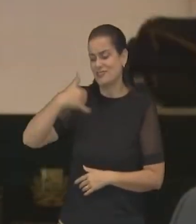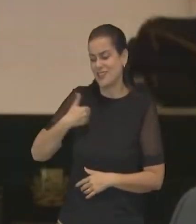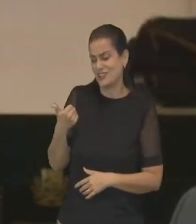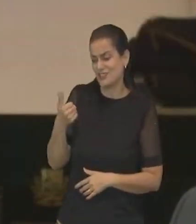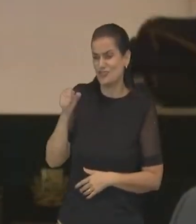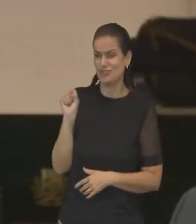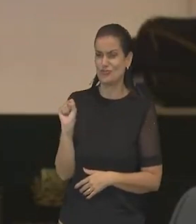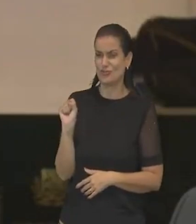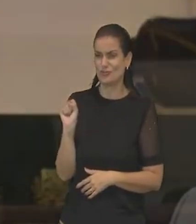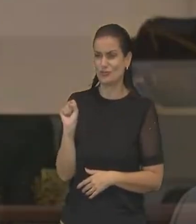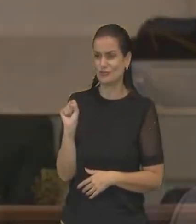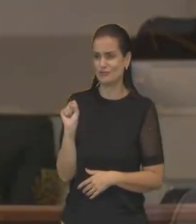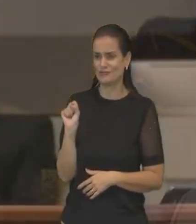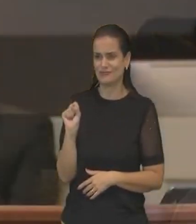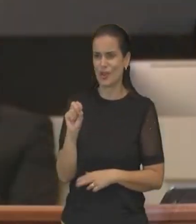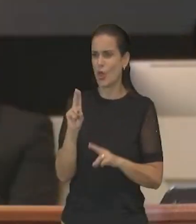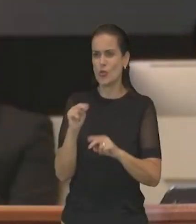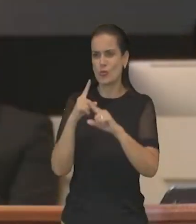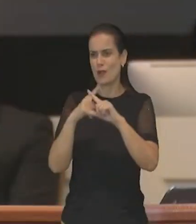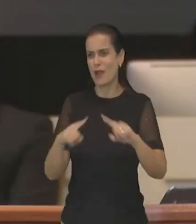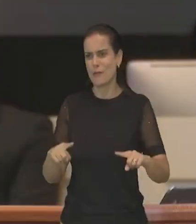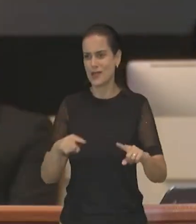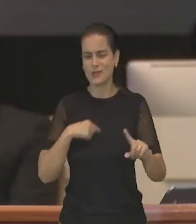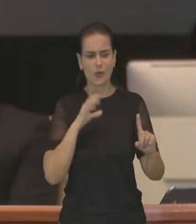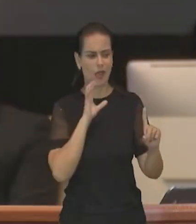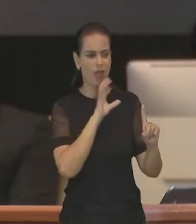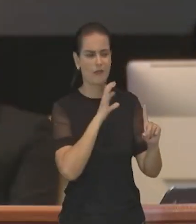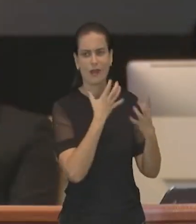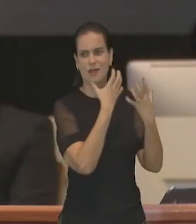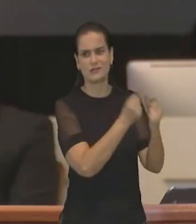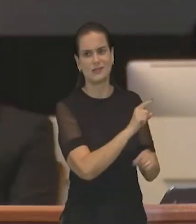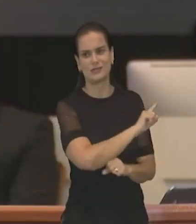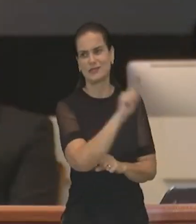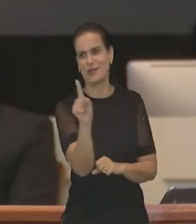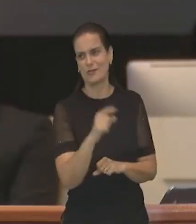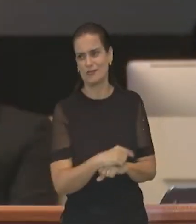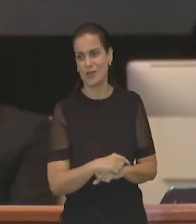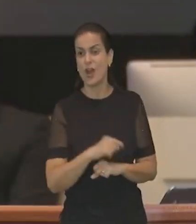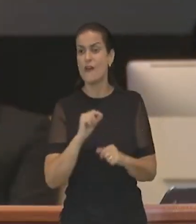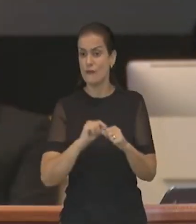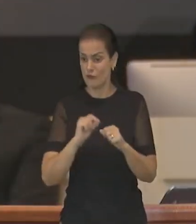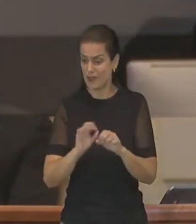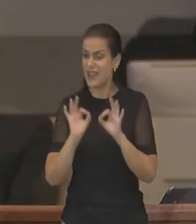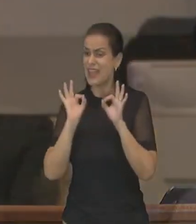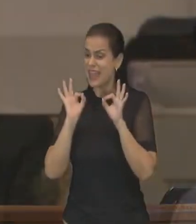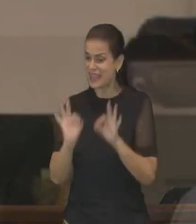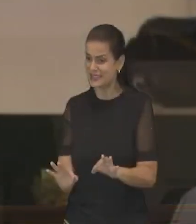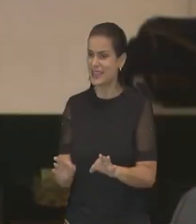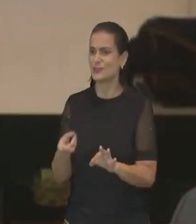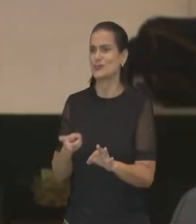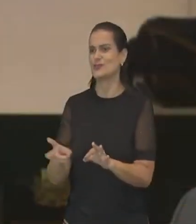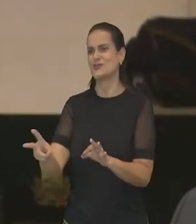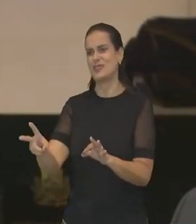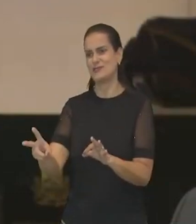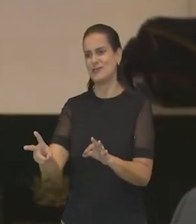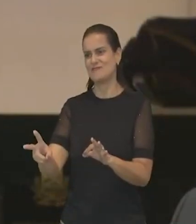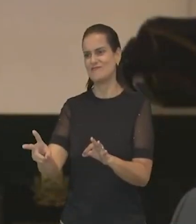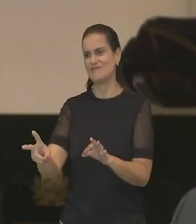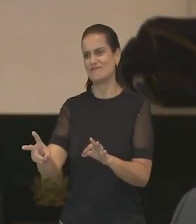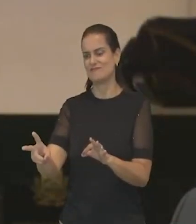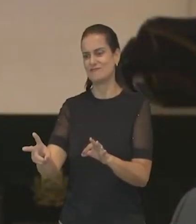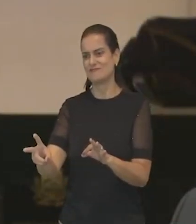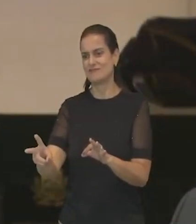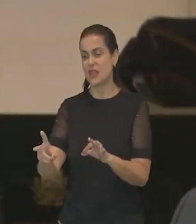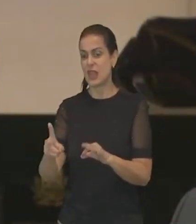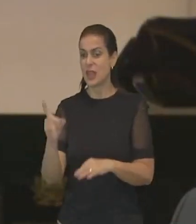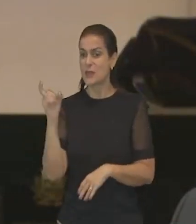anos, nunca mais eu vou pelas palavras dos outros, eu vou fazer aquilo que é certo, aquilo que é convicção que eu tenho no meu coração.